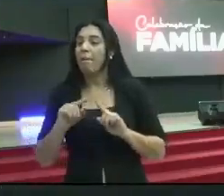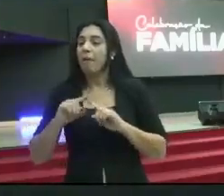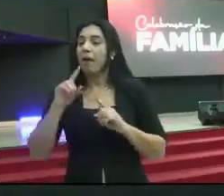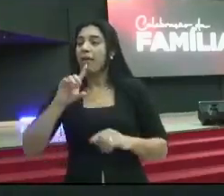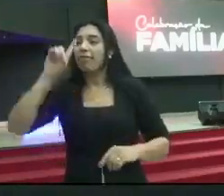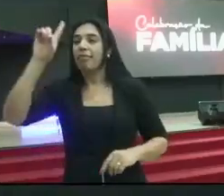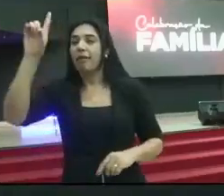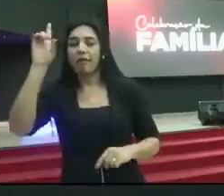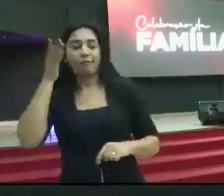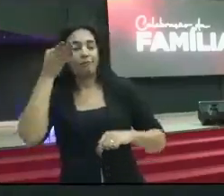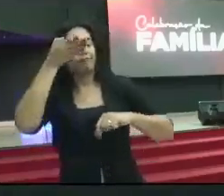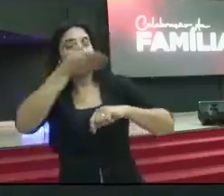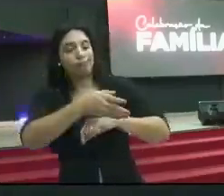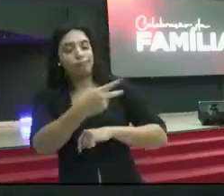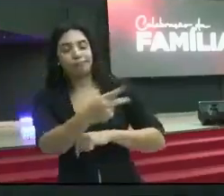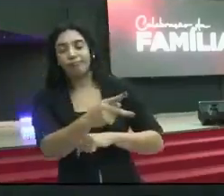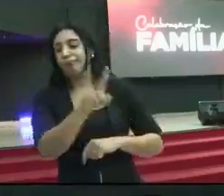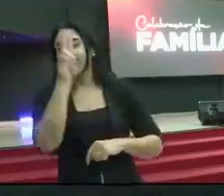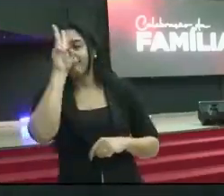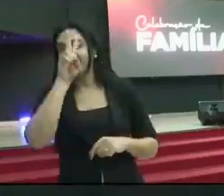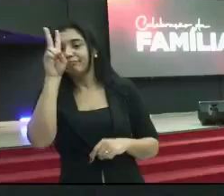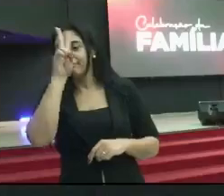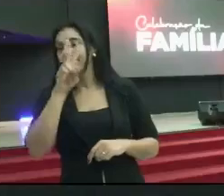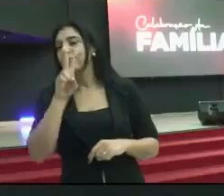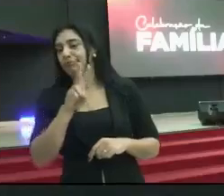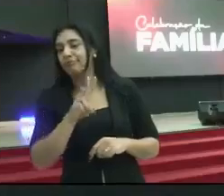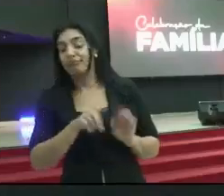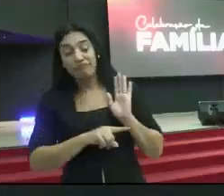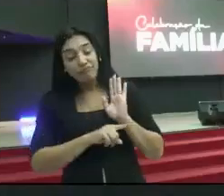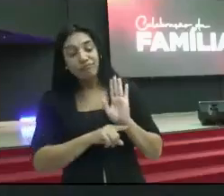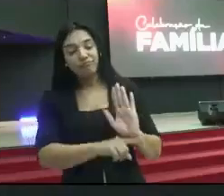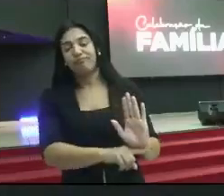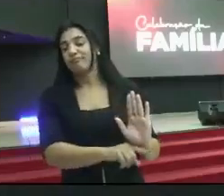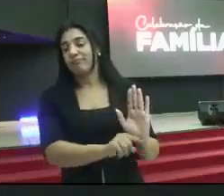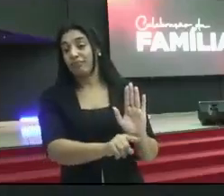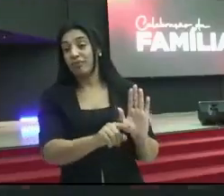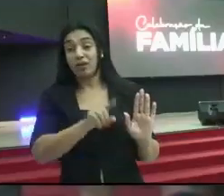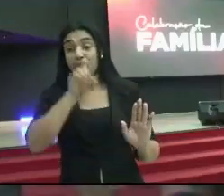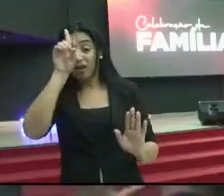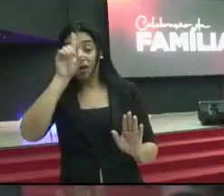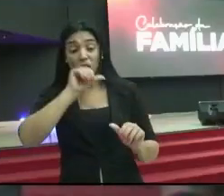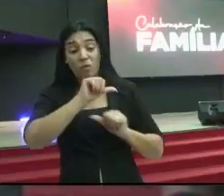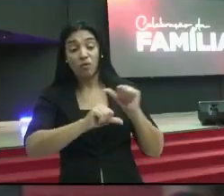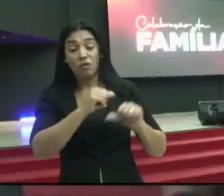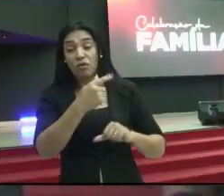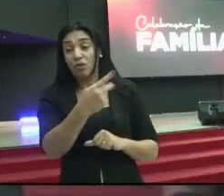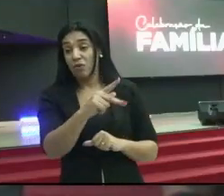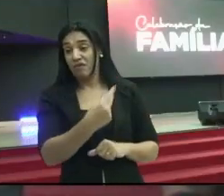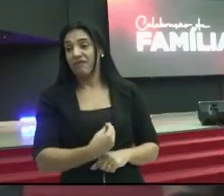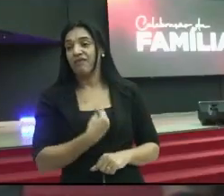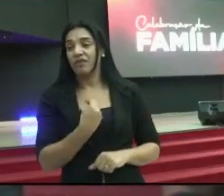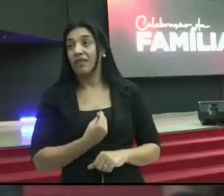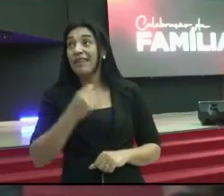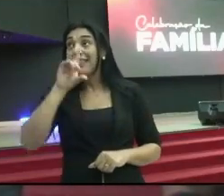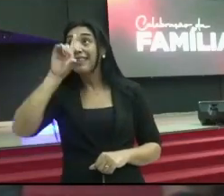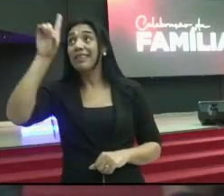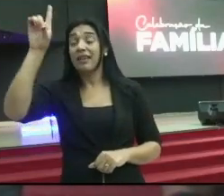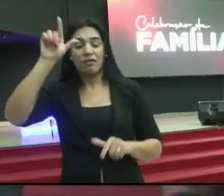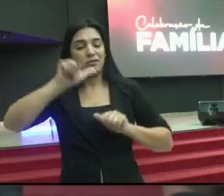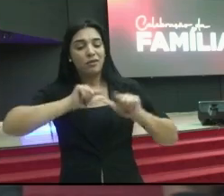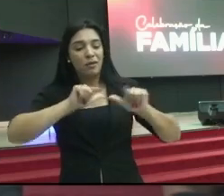Deus entrou na sua história, Deus mudou o seu quadro,